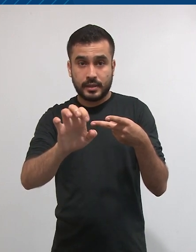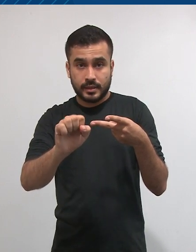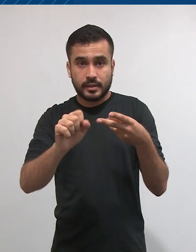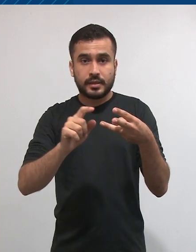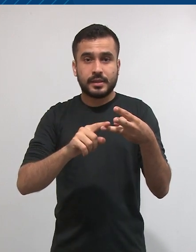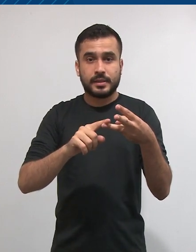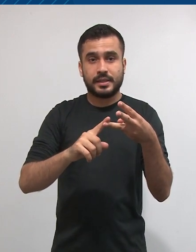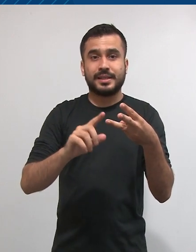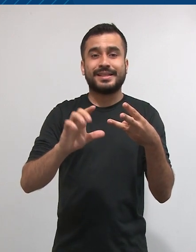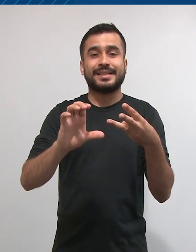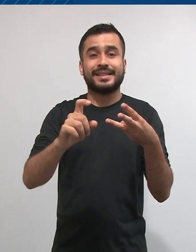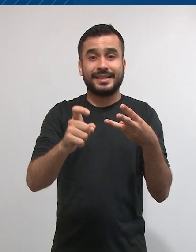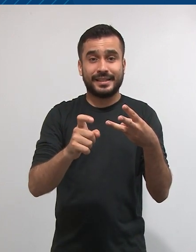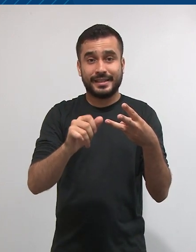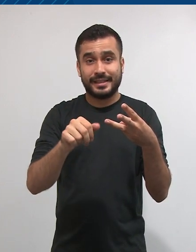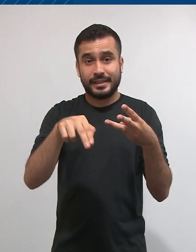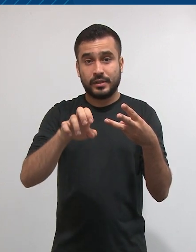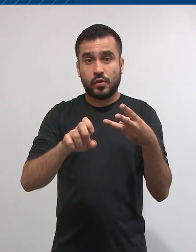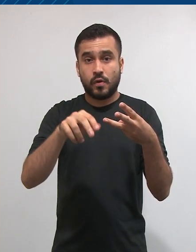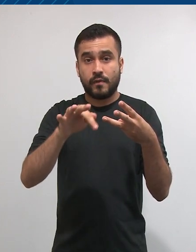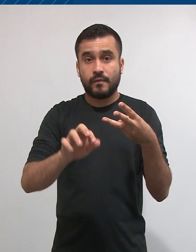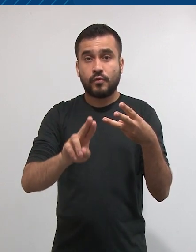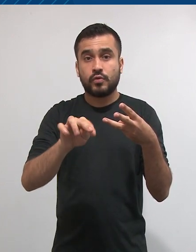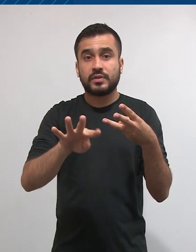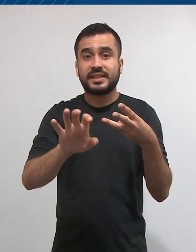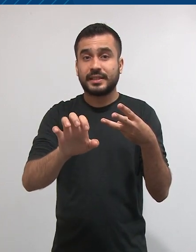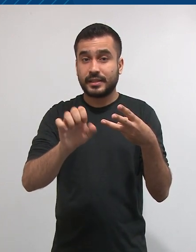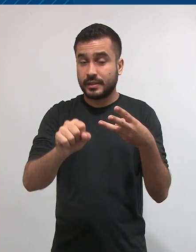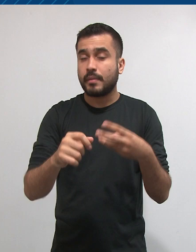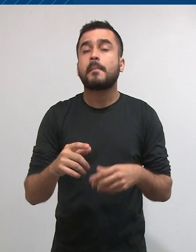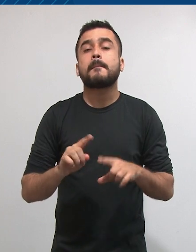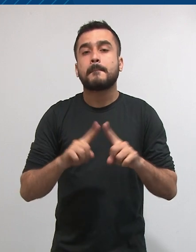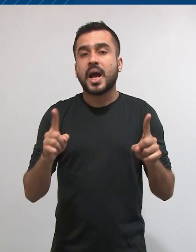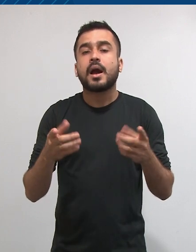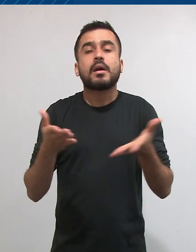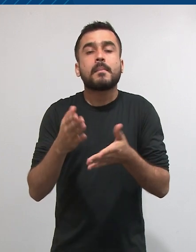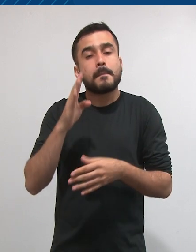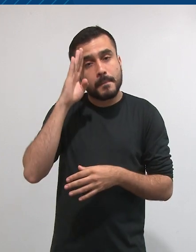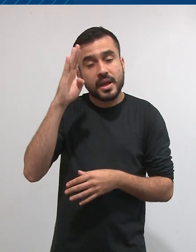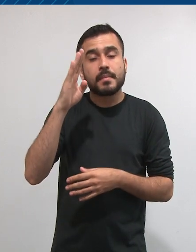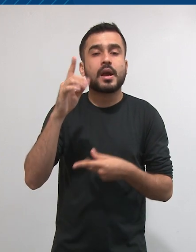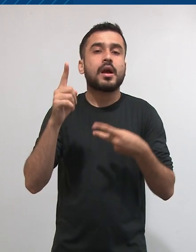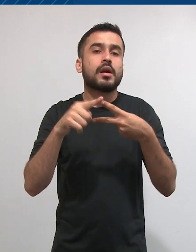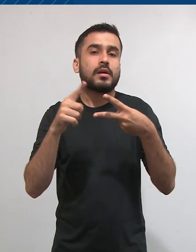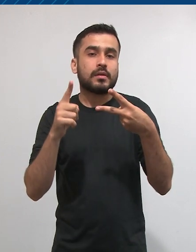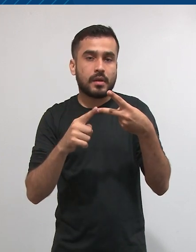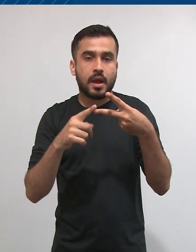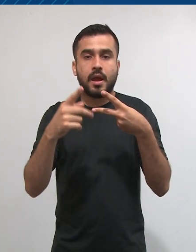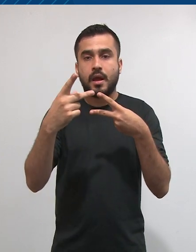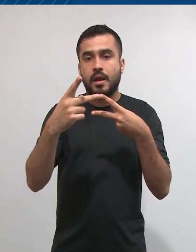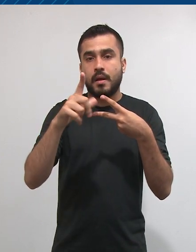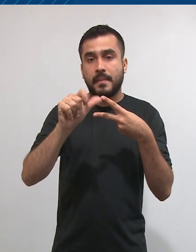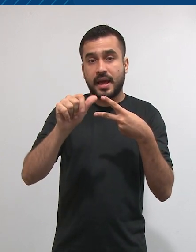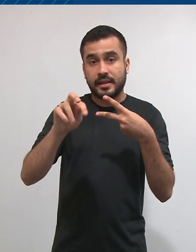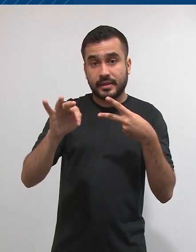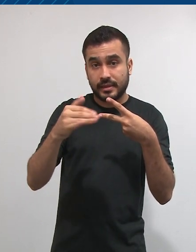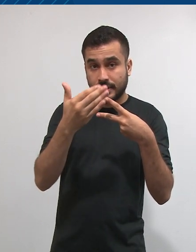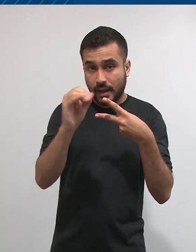Xenofontes, mas eu destaco aqui as duas maiores, a inspirada em Platão e